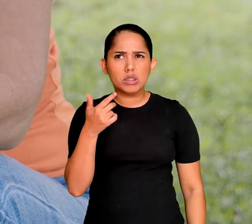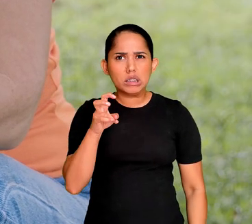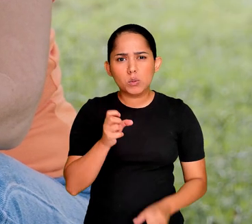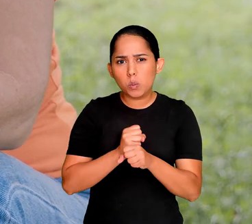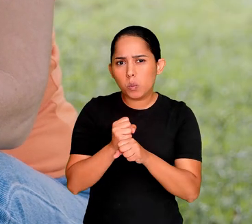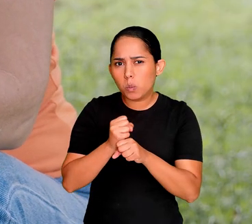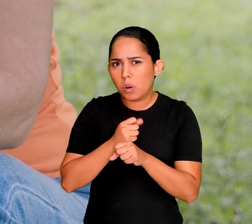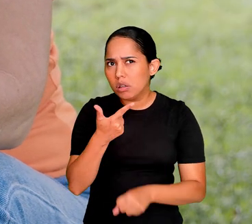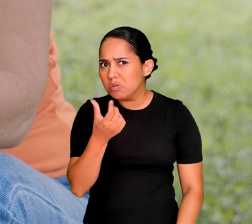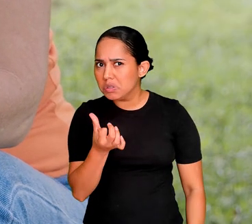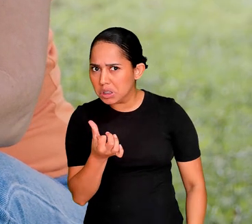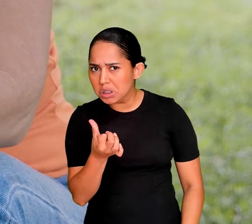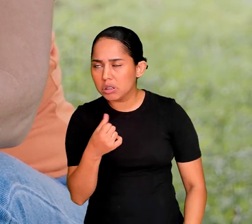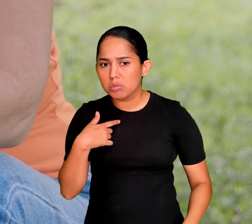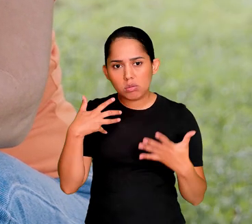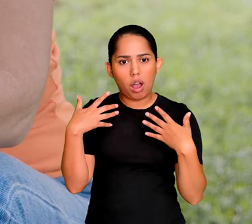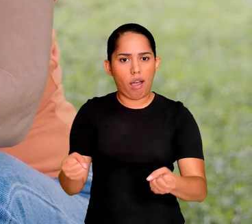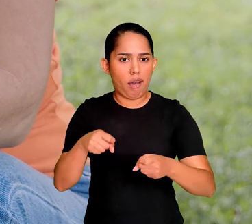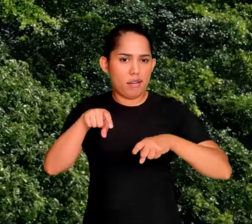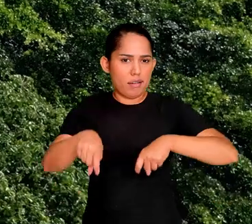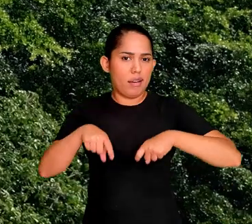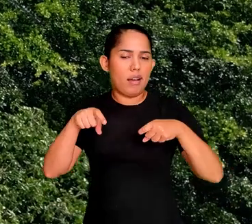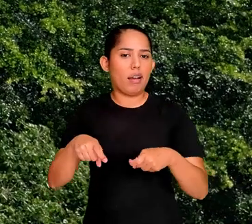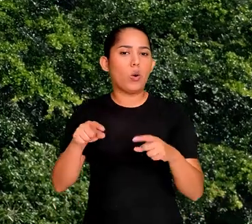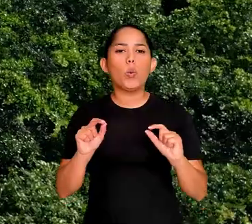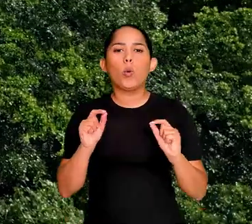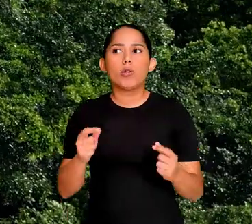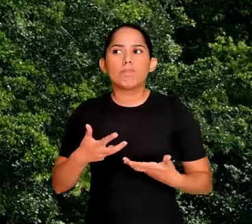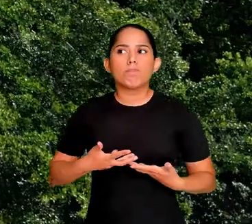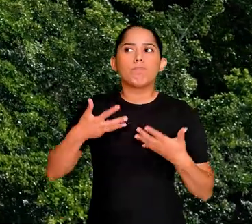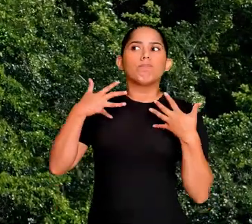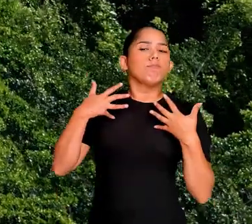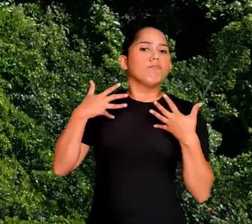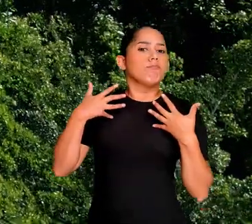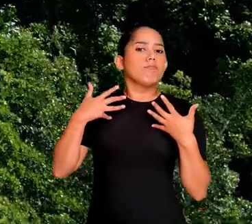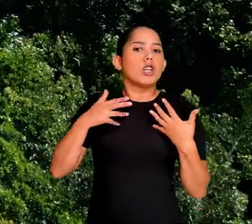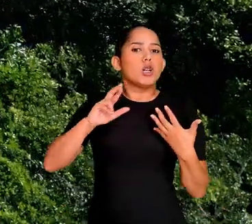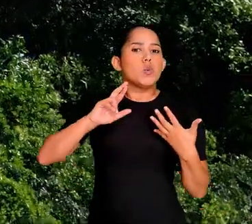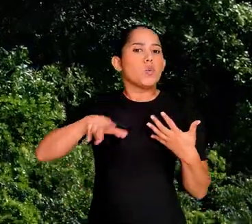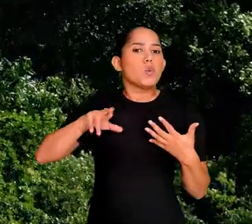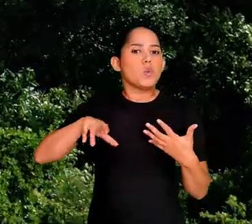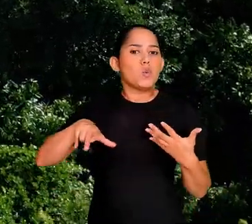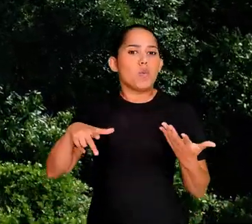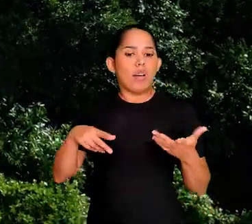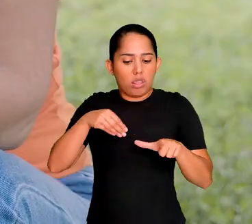mais ou menos 25 anos, 26 anos atrás, foi com esse impulso de não, de maneira alguma, botar nenhum